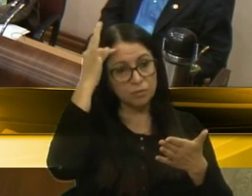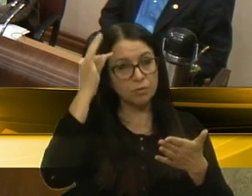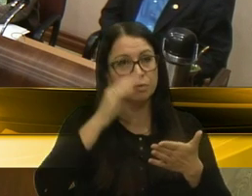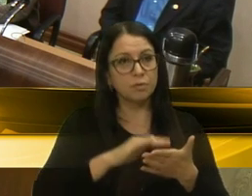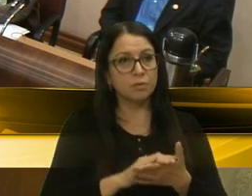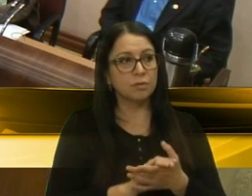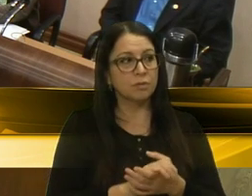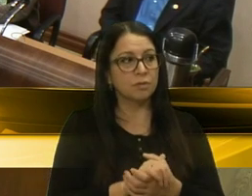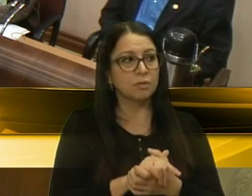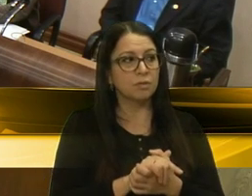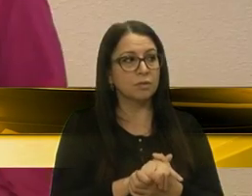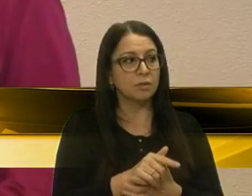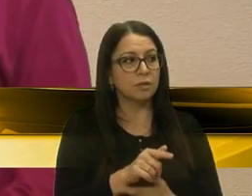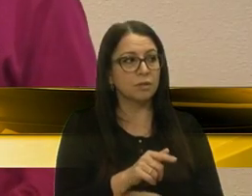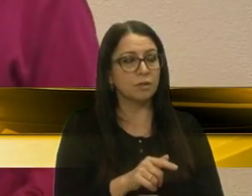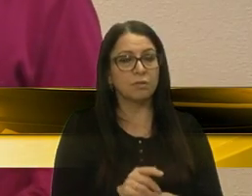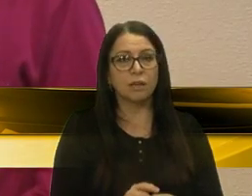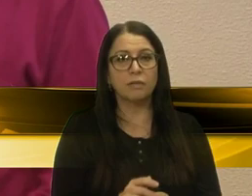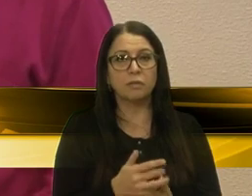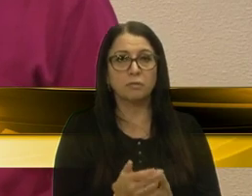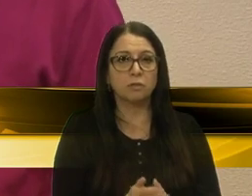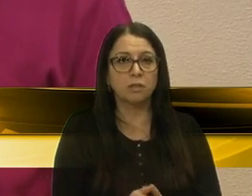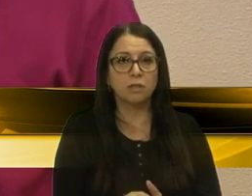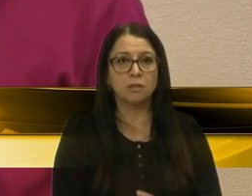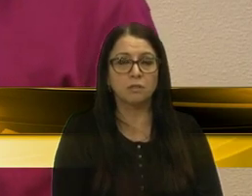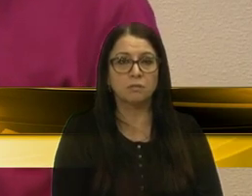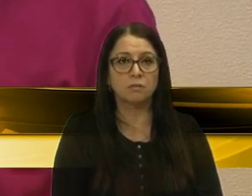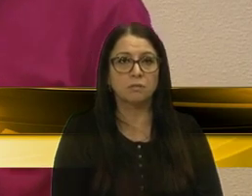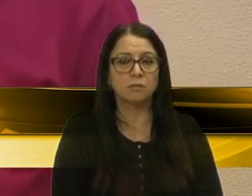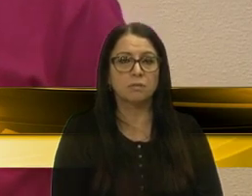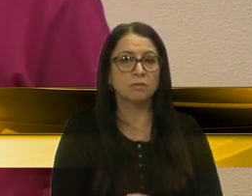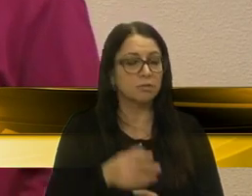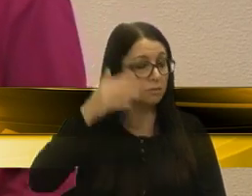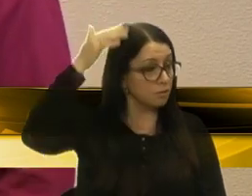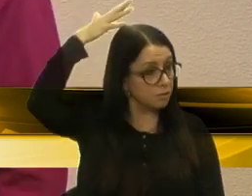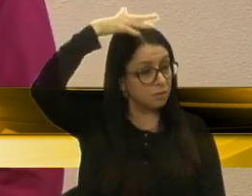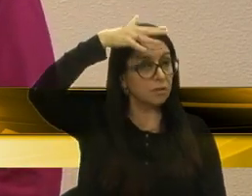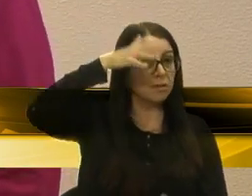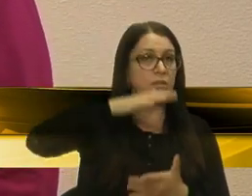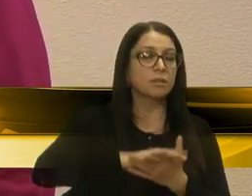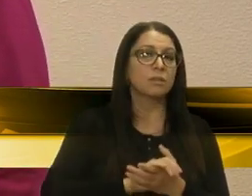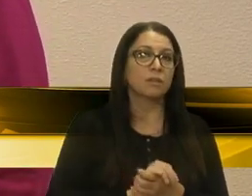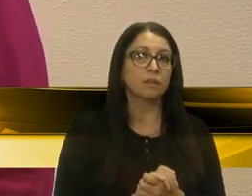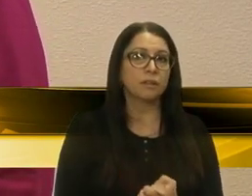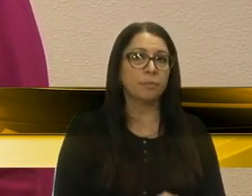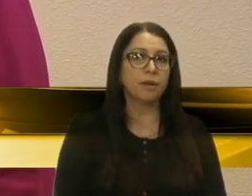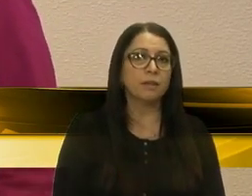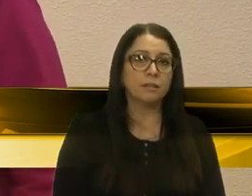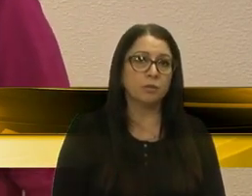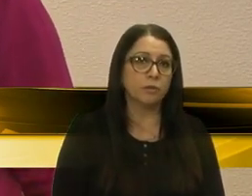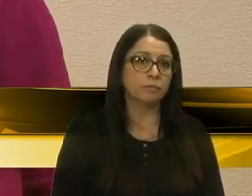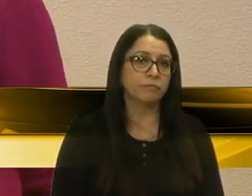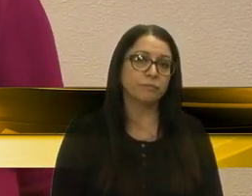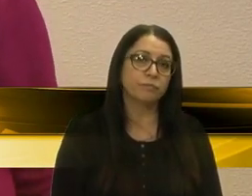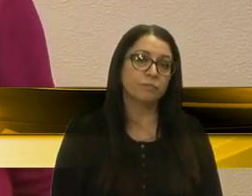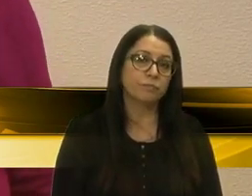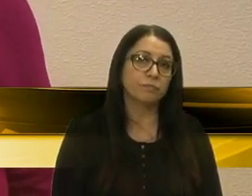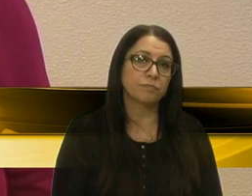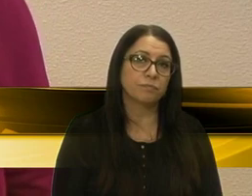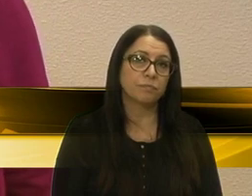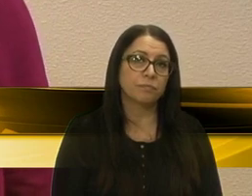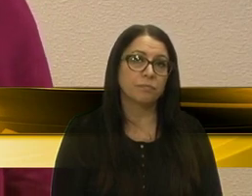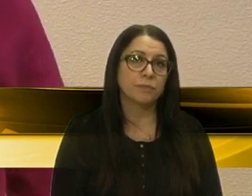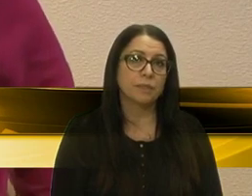essa proposição que vem do vereador alceu tomé e desde o início a dona